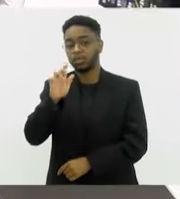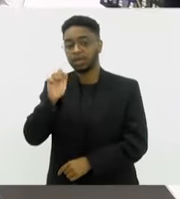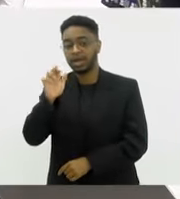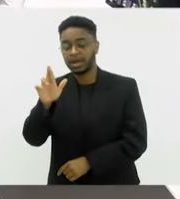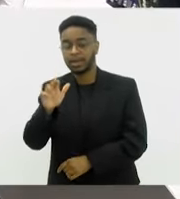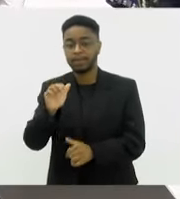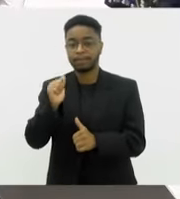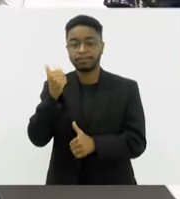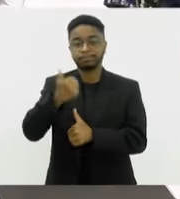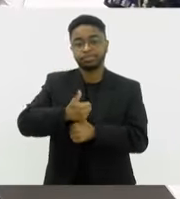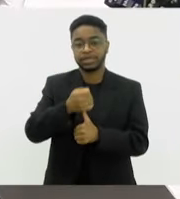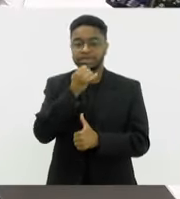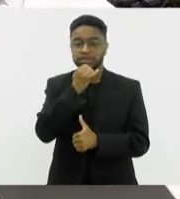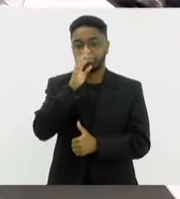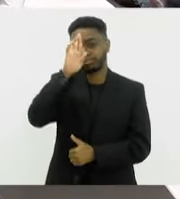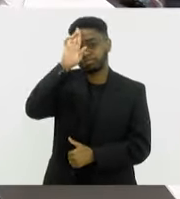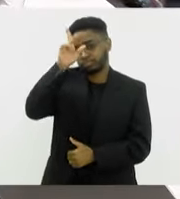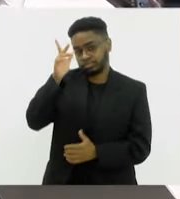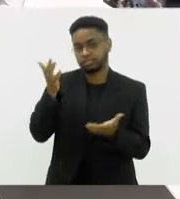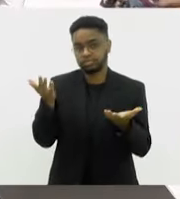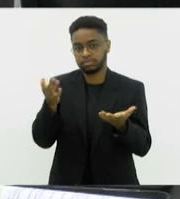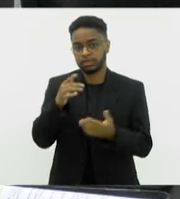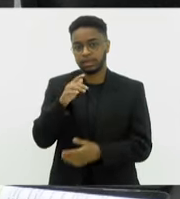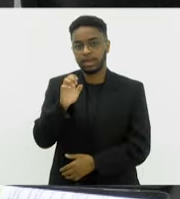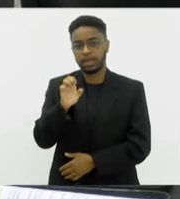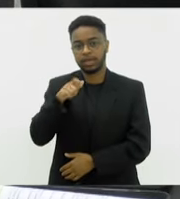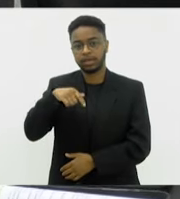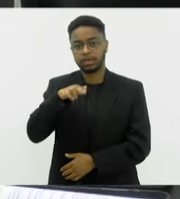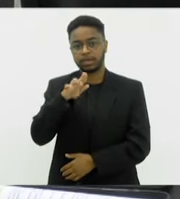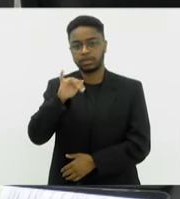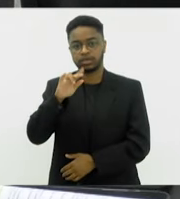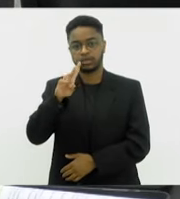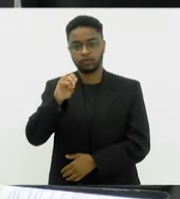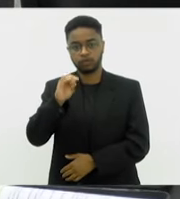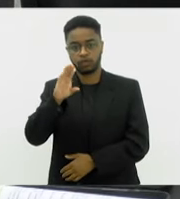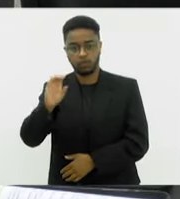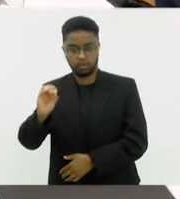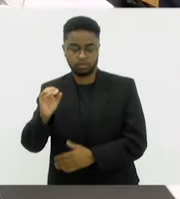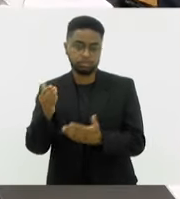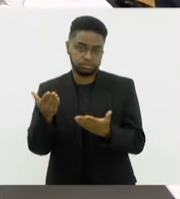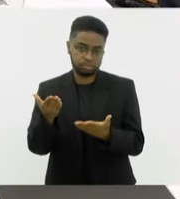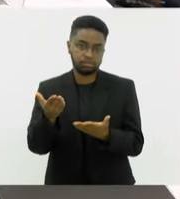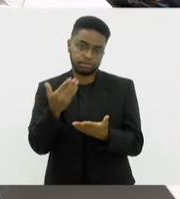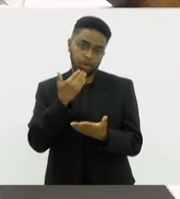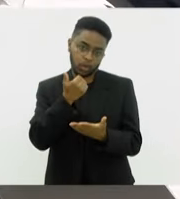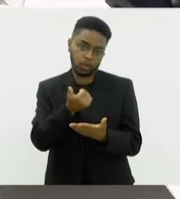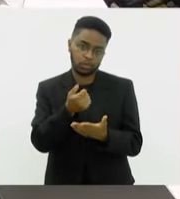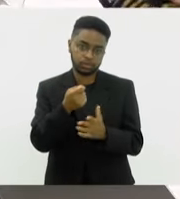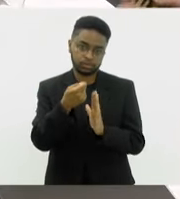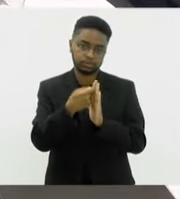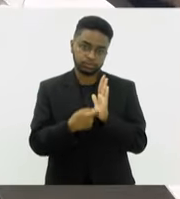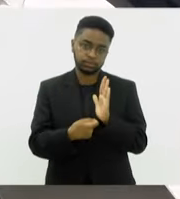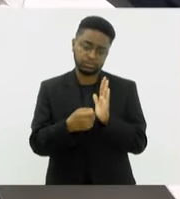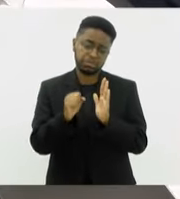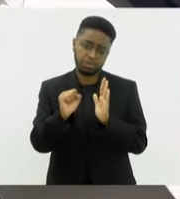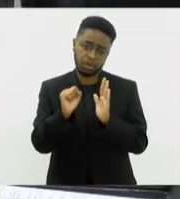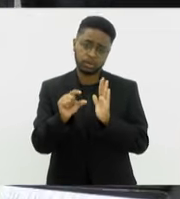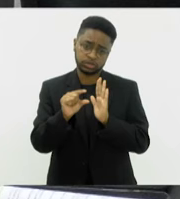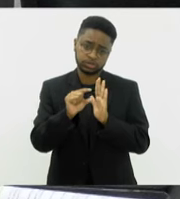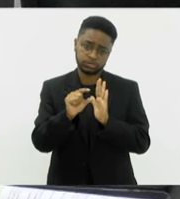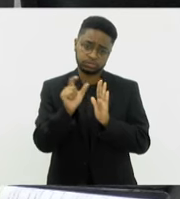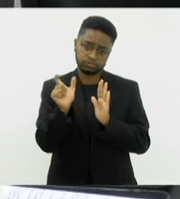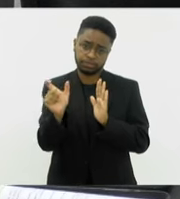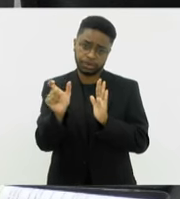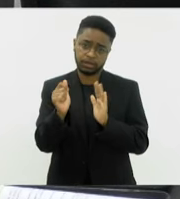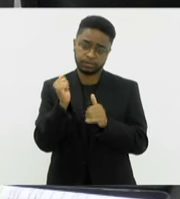é. Equívoco. É. É, de ser forma equivocada. É, já tem equívoco. Pode ser equívoco. Mas, de qualquer